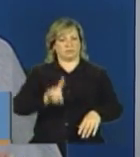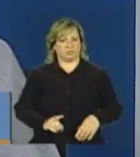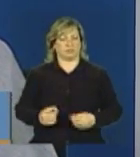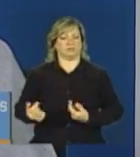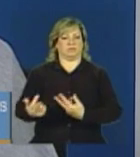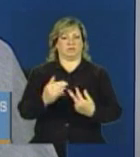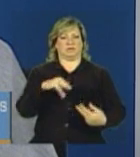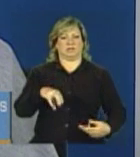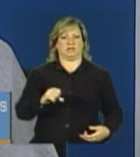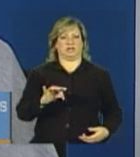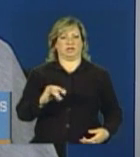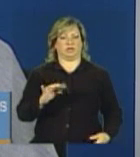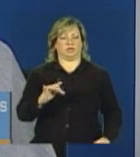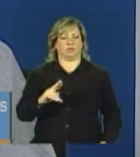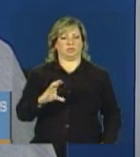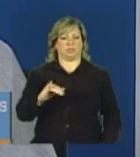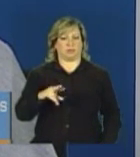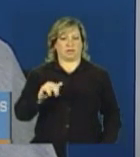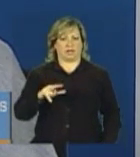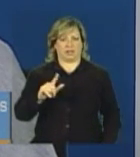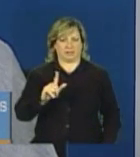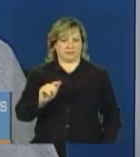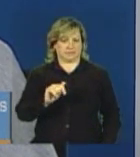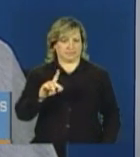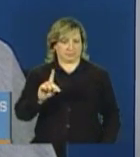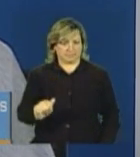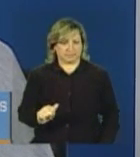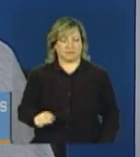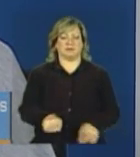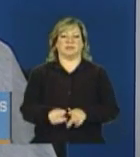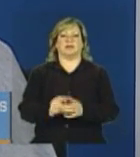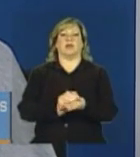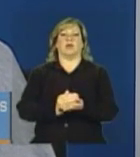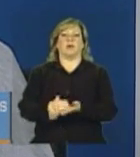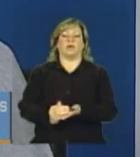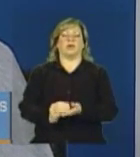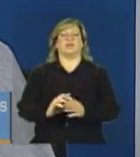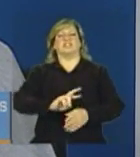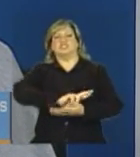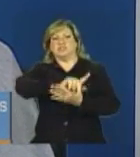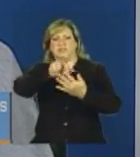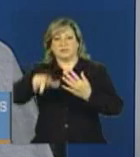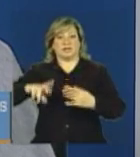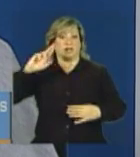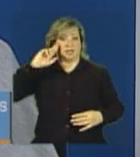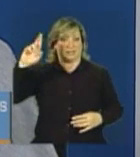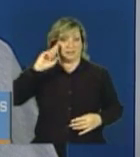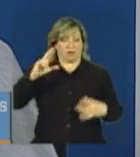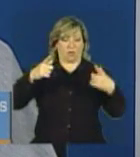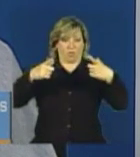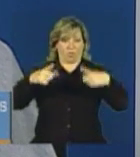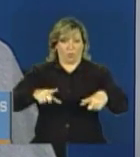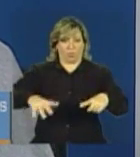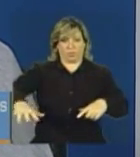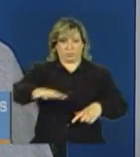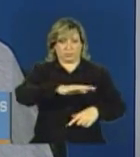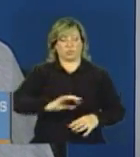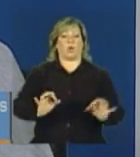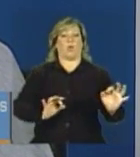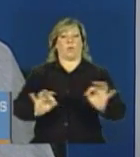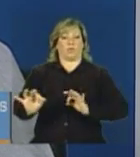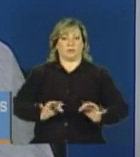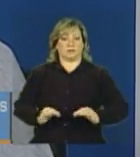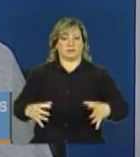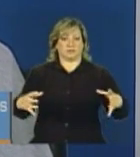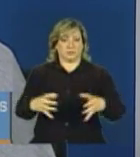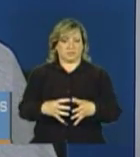institucionalizada de garantir o controle social a partir das diversas lideranças locais e das